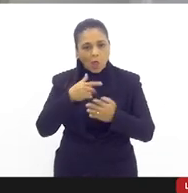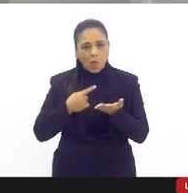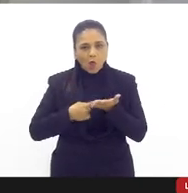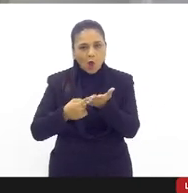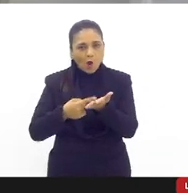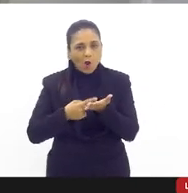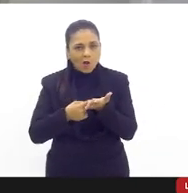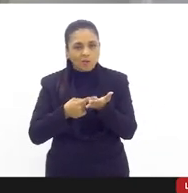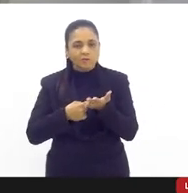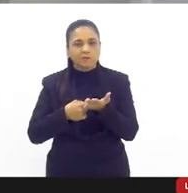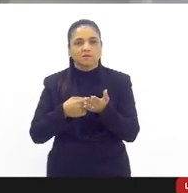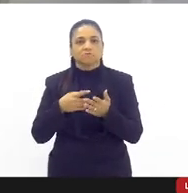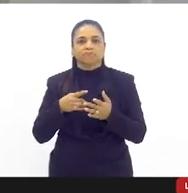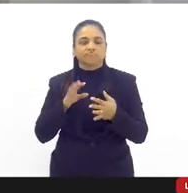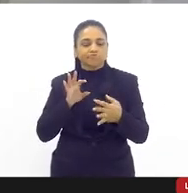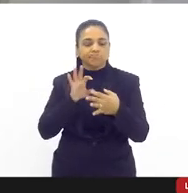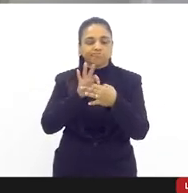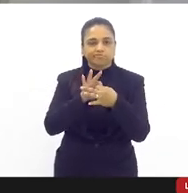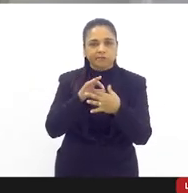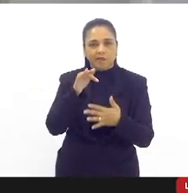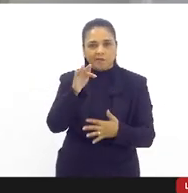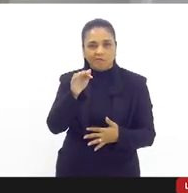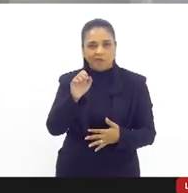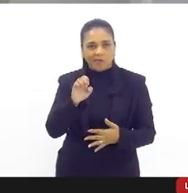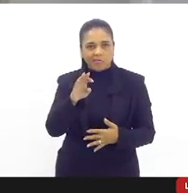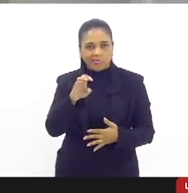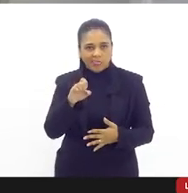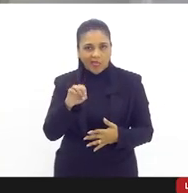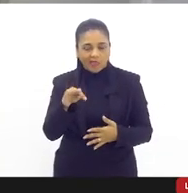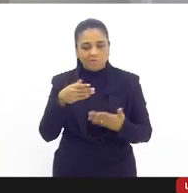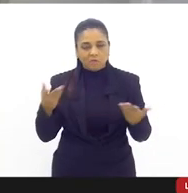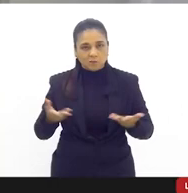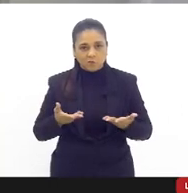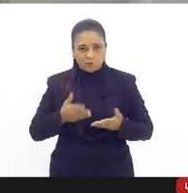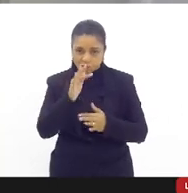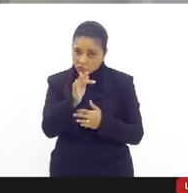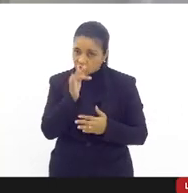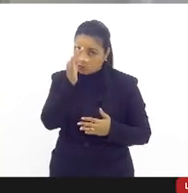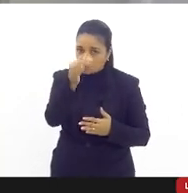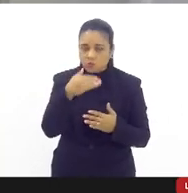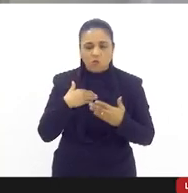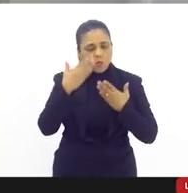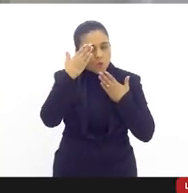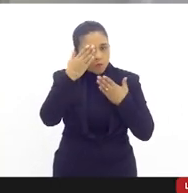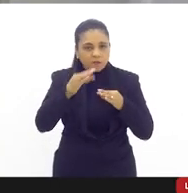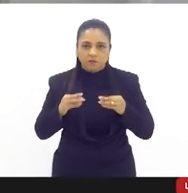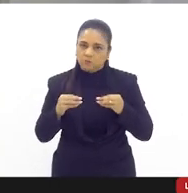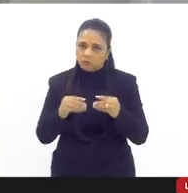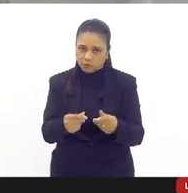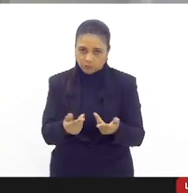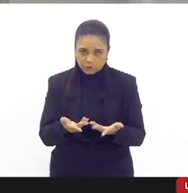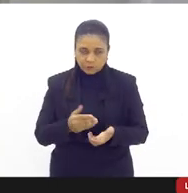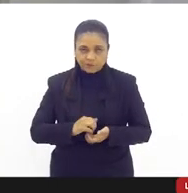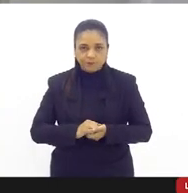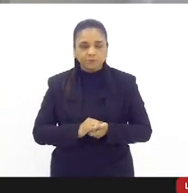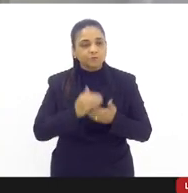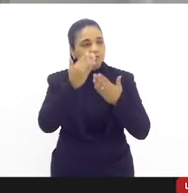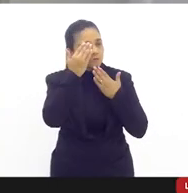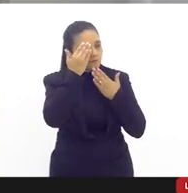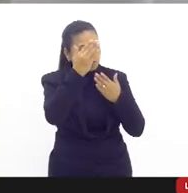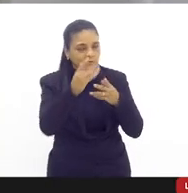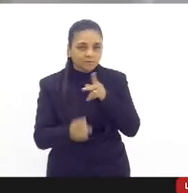a Faetec seu presente o seu futuro Muito obrigado deputada Muito obrigado a todos Obrigada